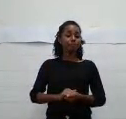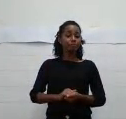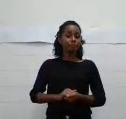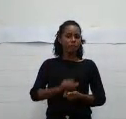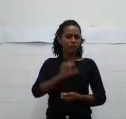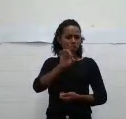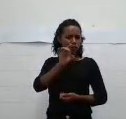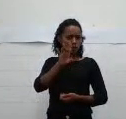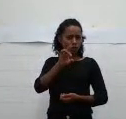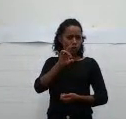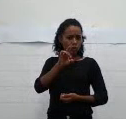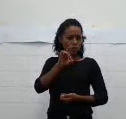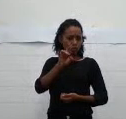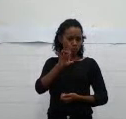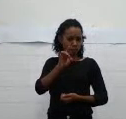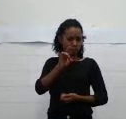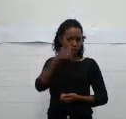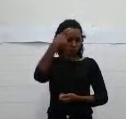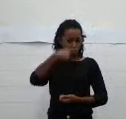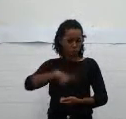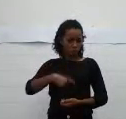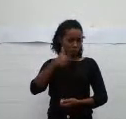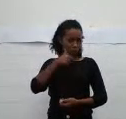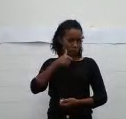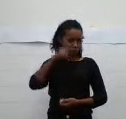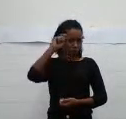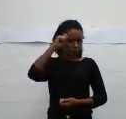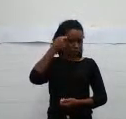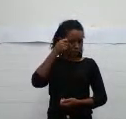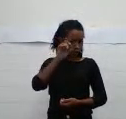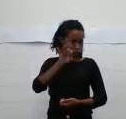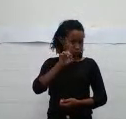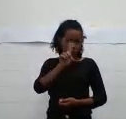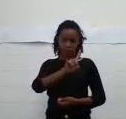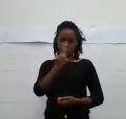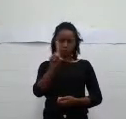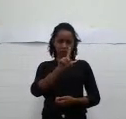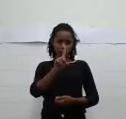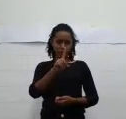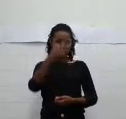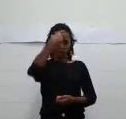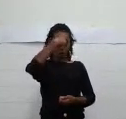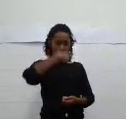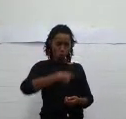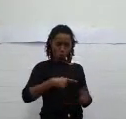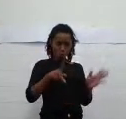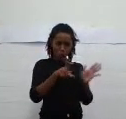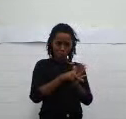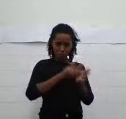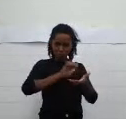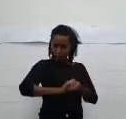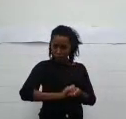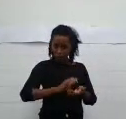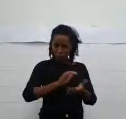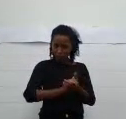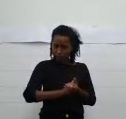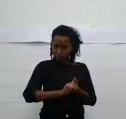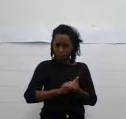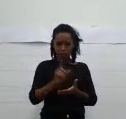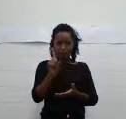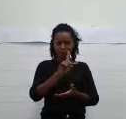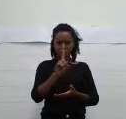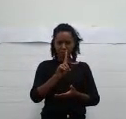falando só do corpo da mulher negra, até porque esse corpo não é o corpo que vai servir para casar, né? Talvez não seja